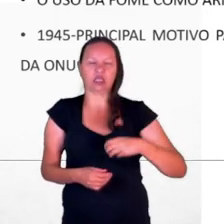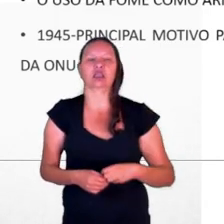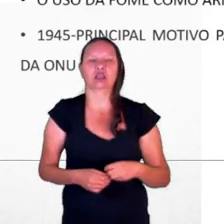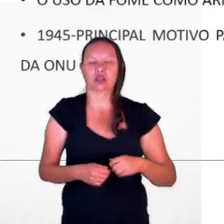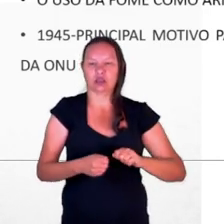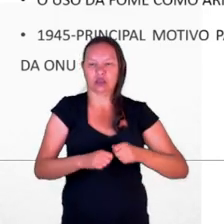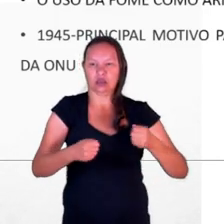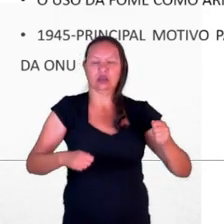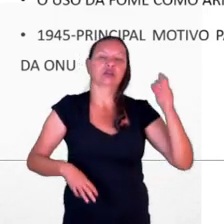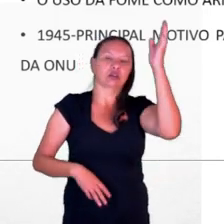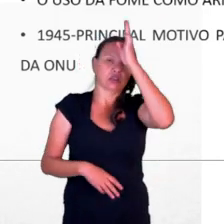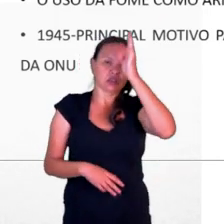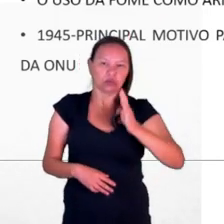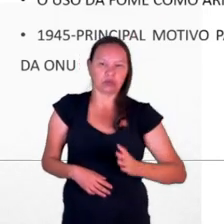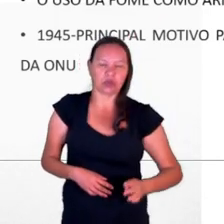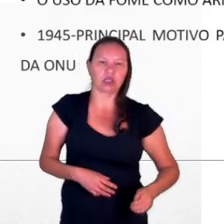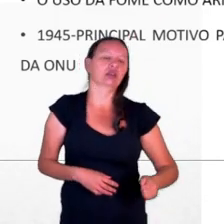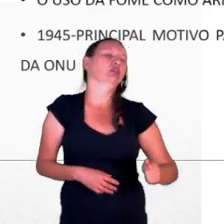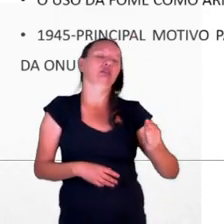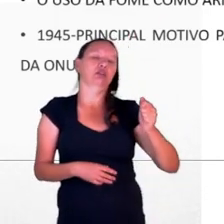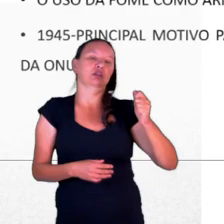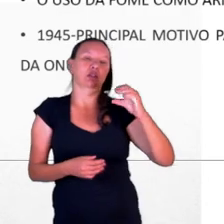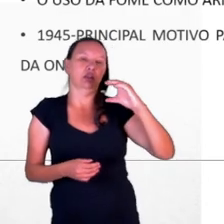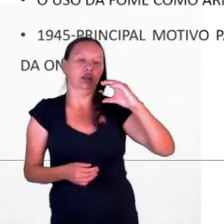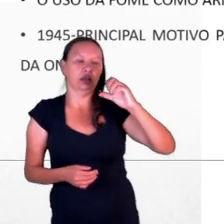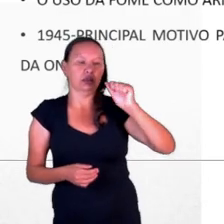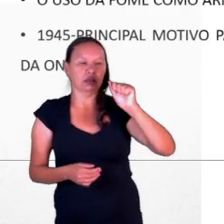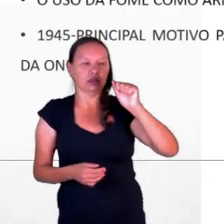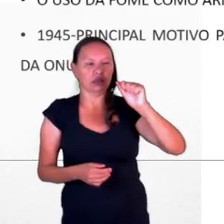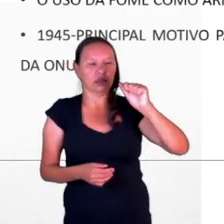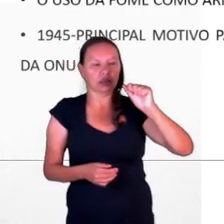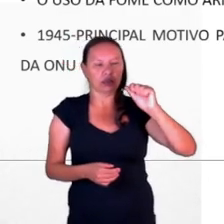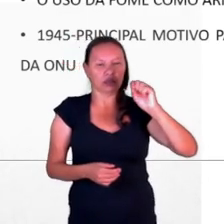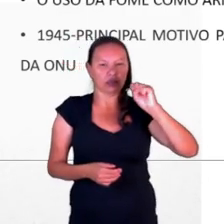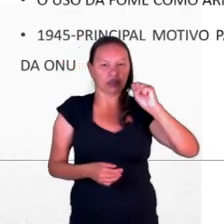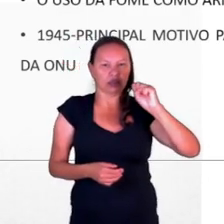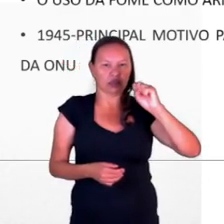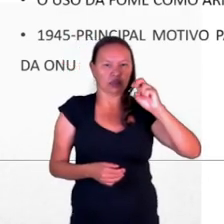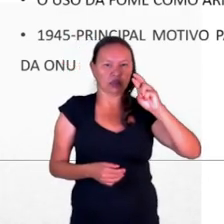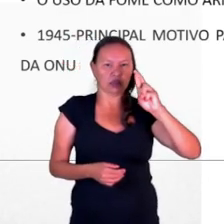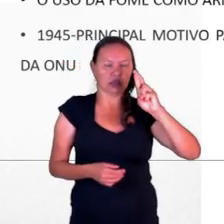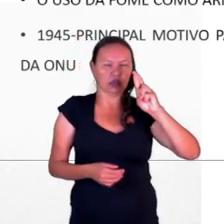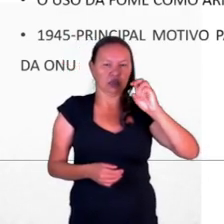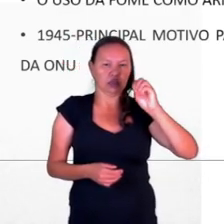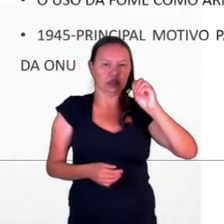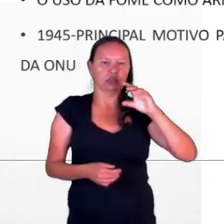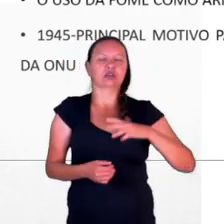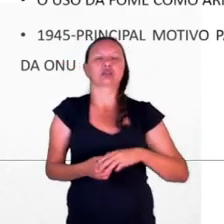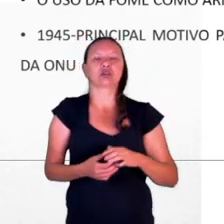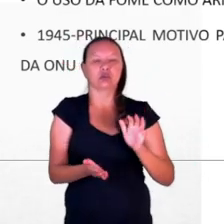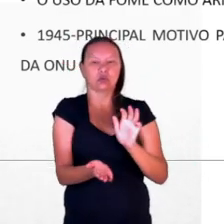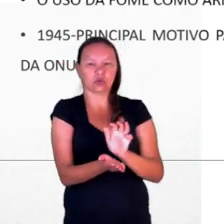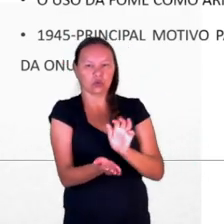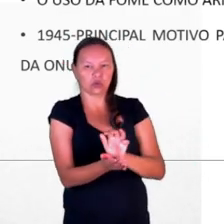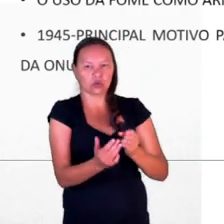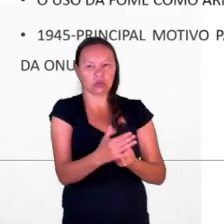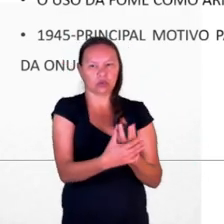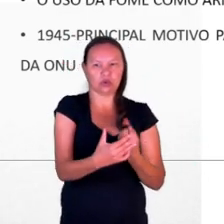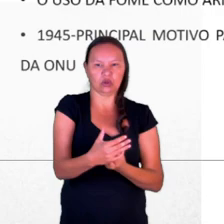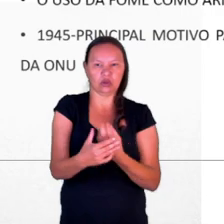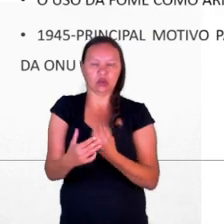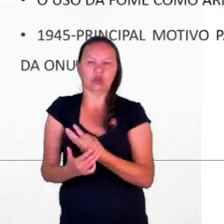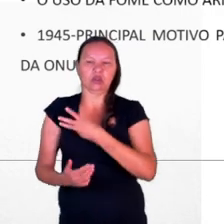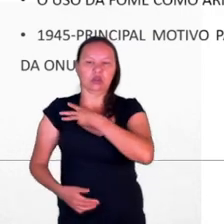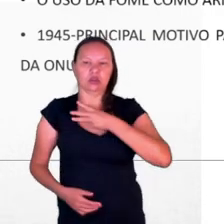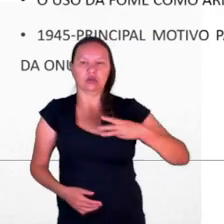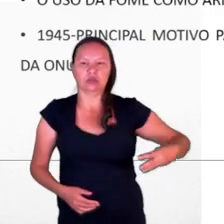grande brasileiro Josué de Castro que inspirou o nome da criação do grupo José de Castro no Ministério Público de